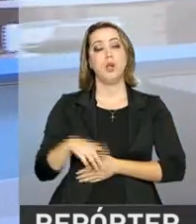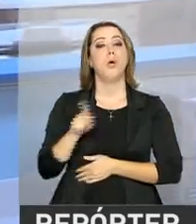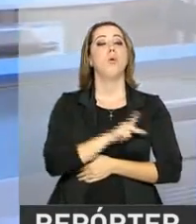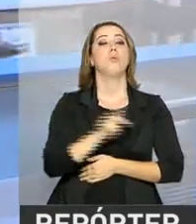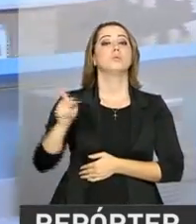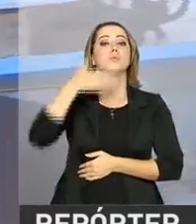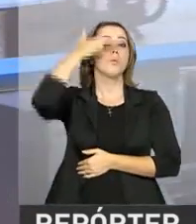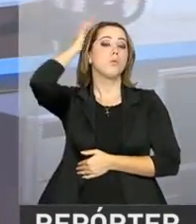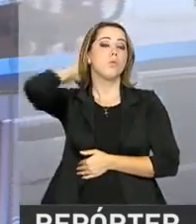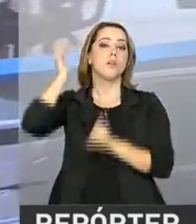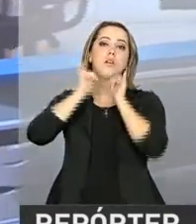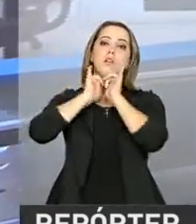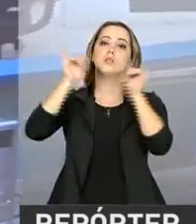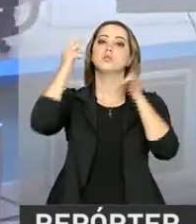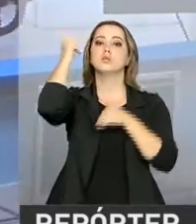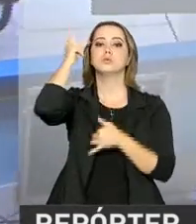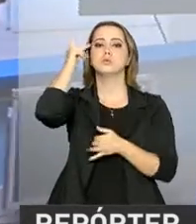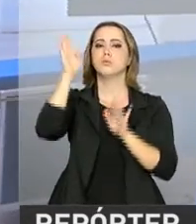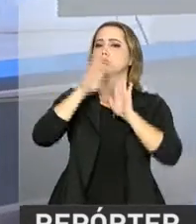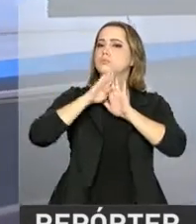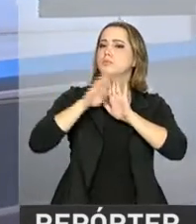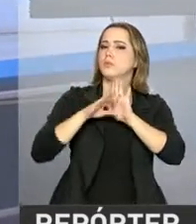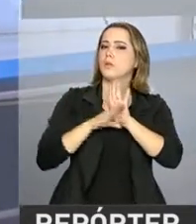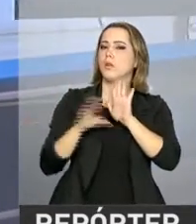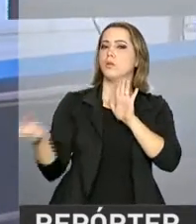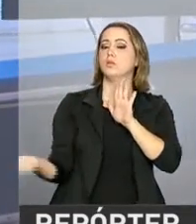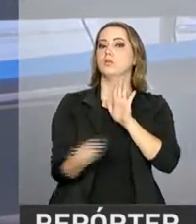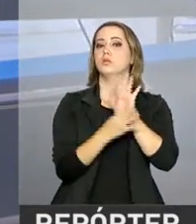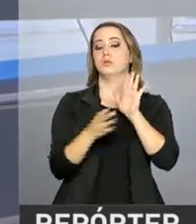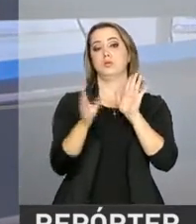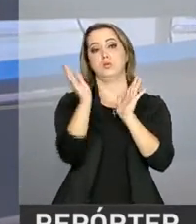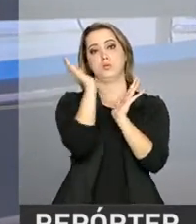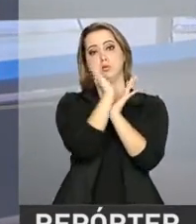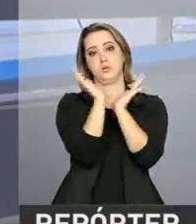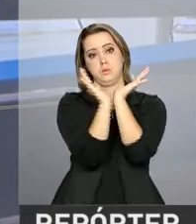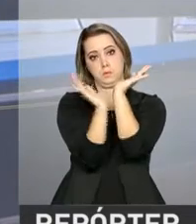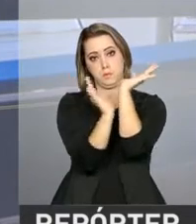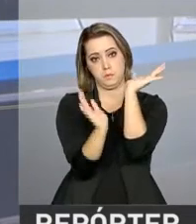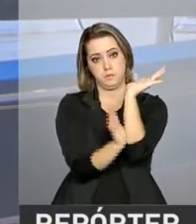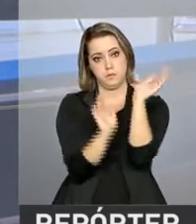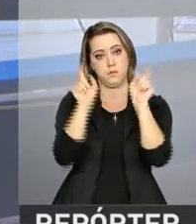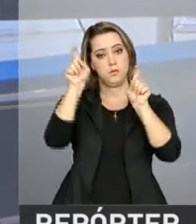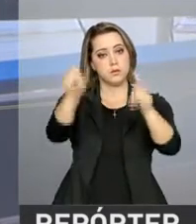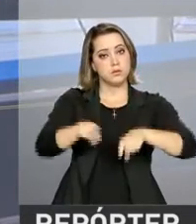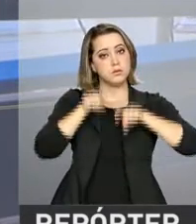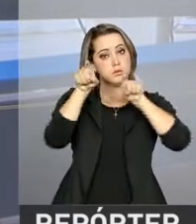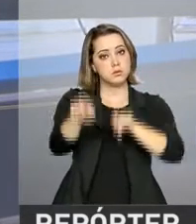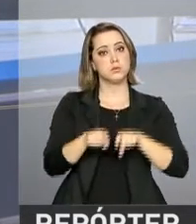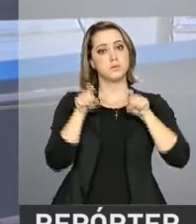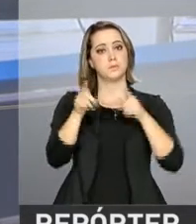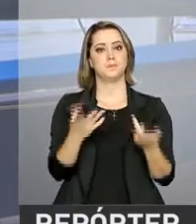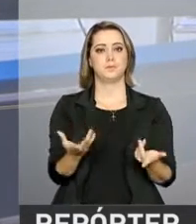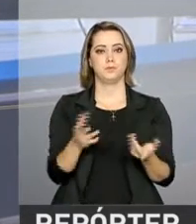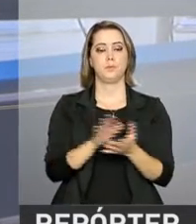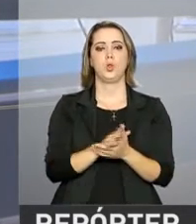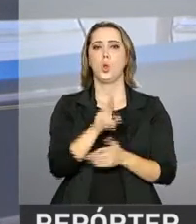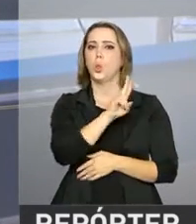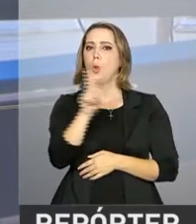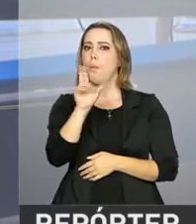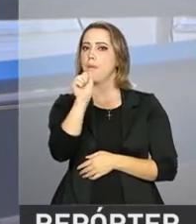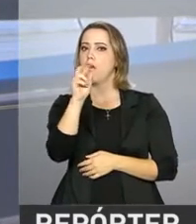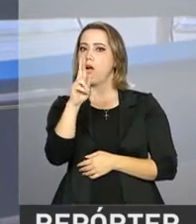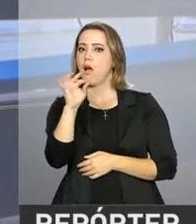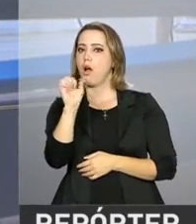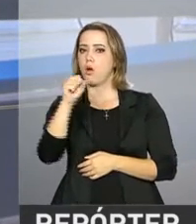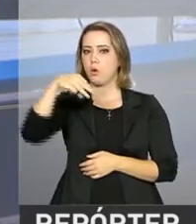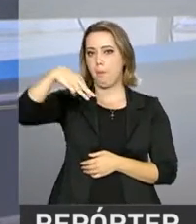michel temer lançou em são paulo o plano de modernização e desburocratização da agricultura agro mais o estado